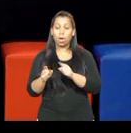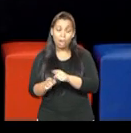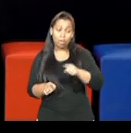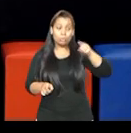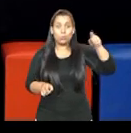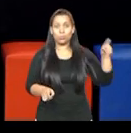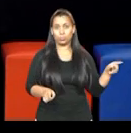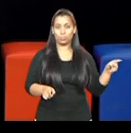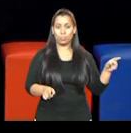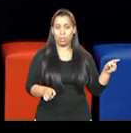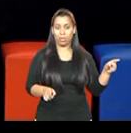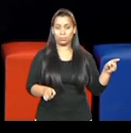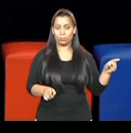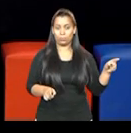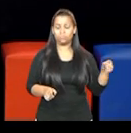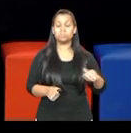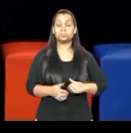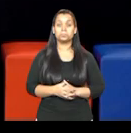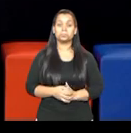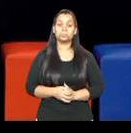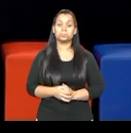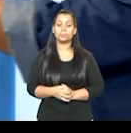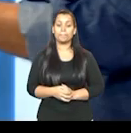do oeste.